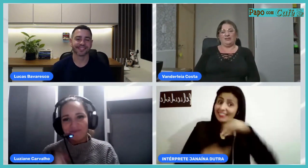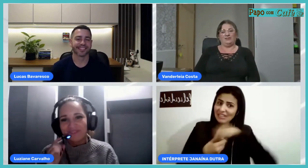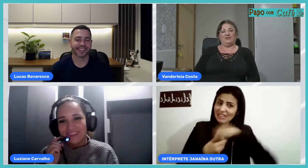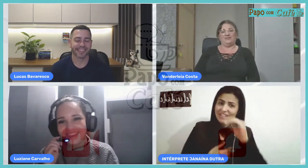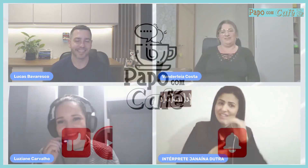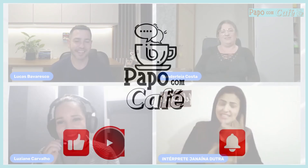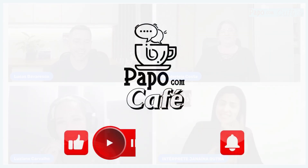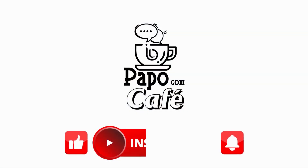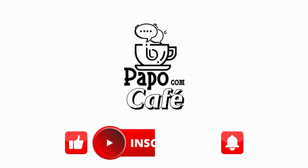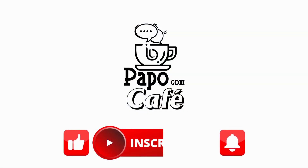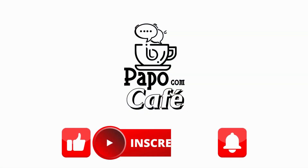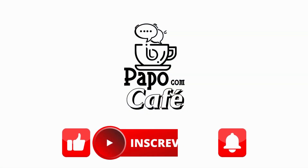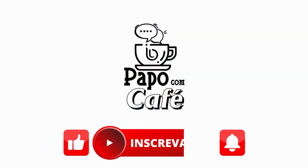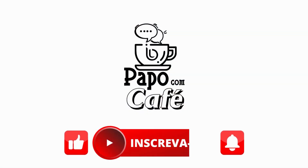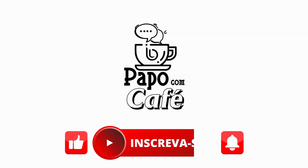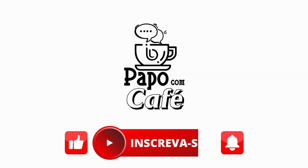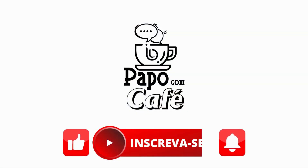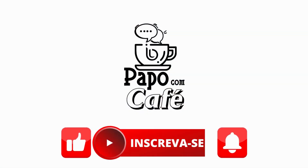real.